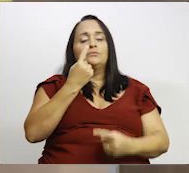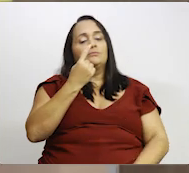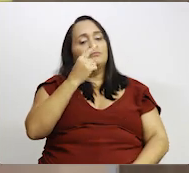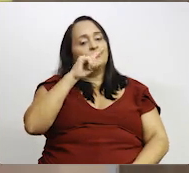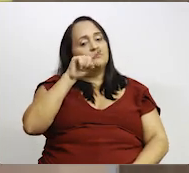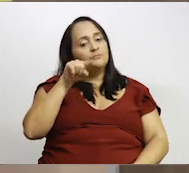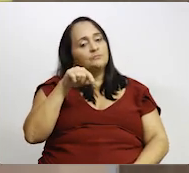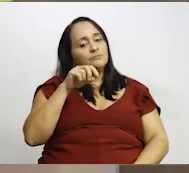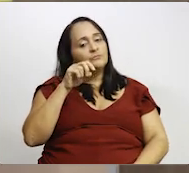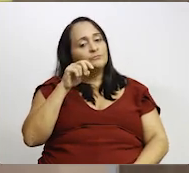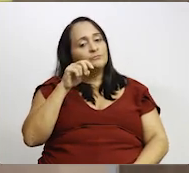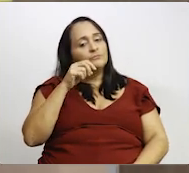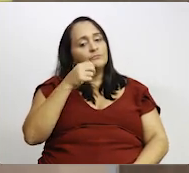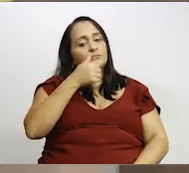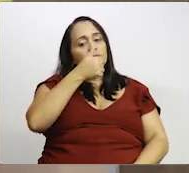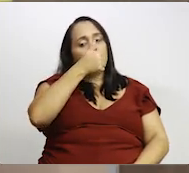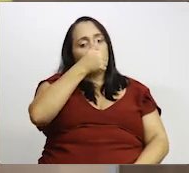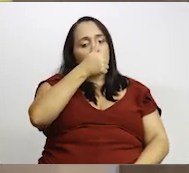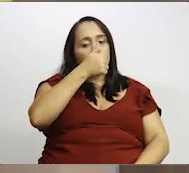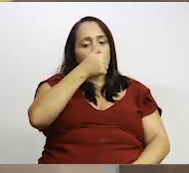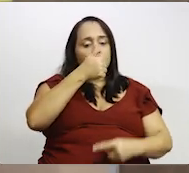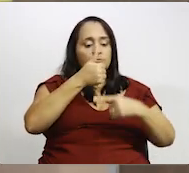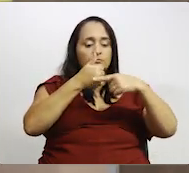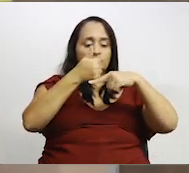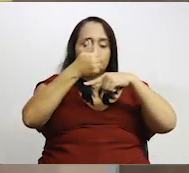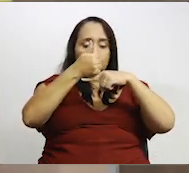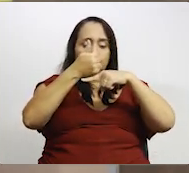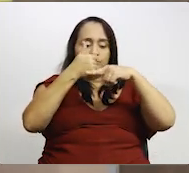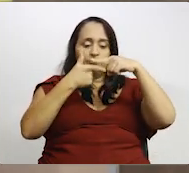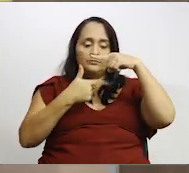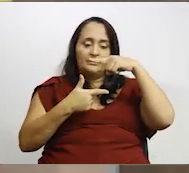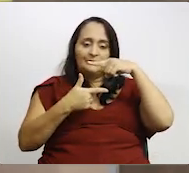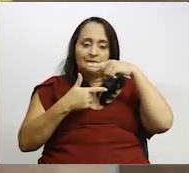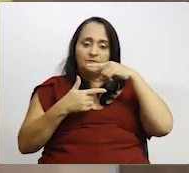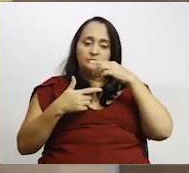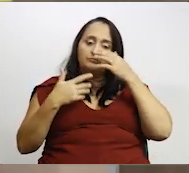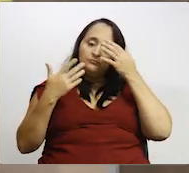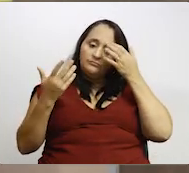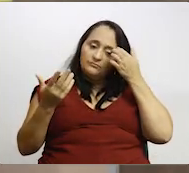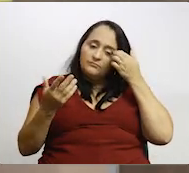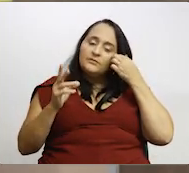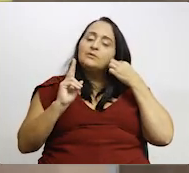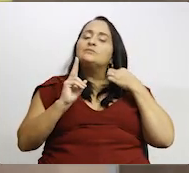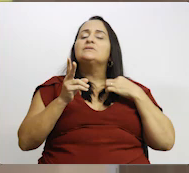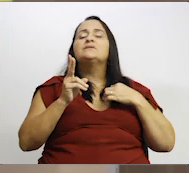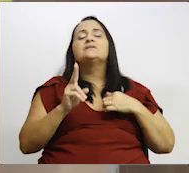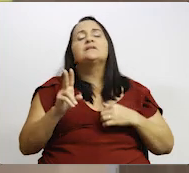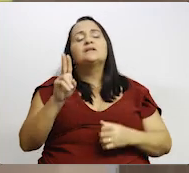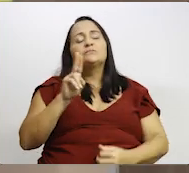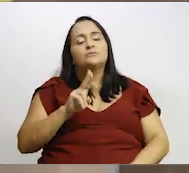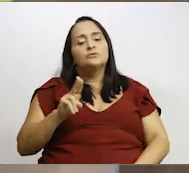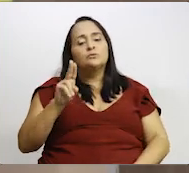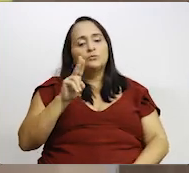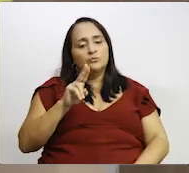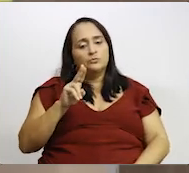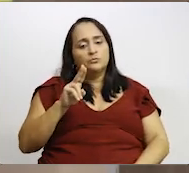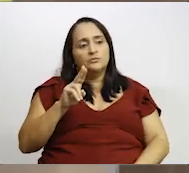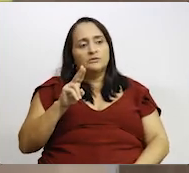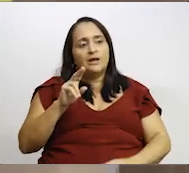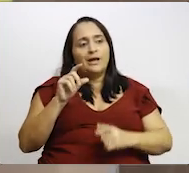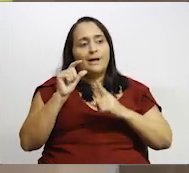litro. E você sabe, no dia a dia a gente usa muito a palavra meio, que quer dizer